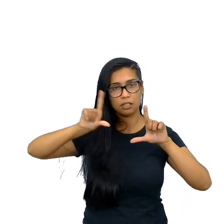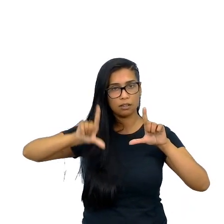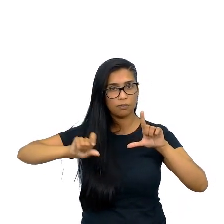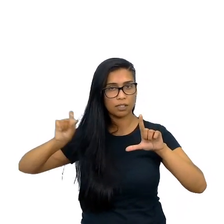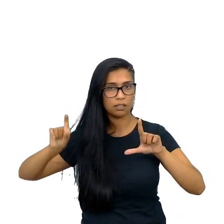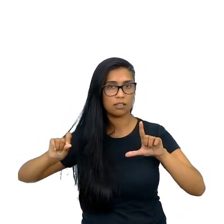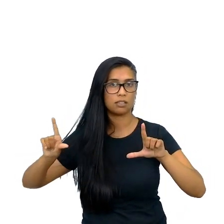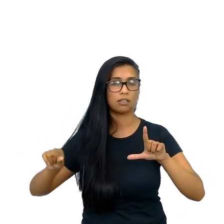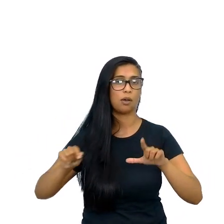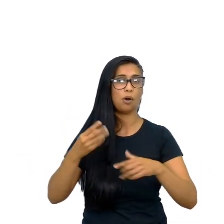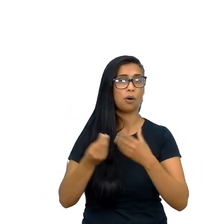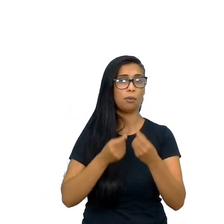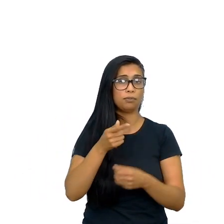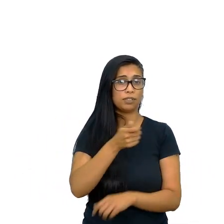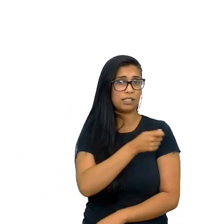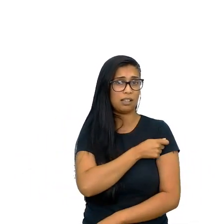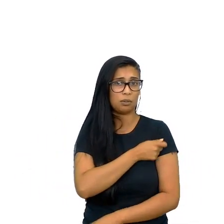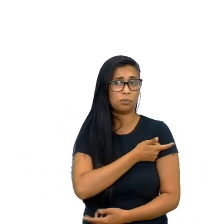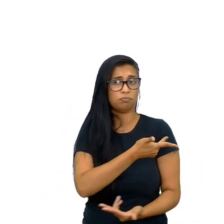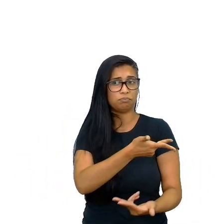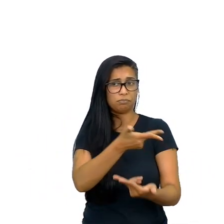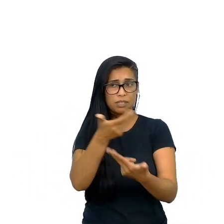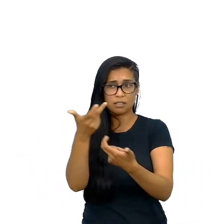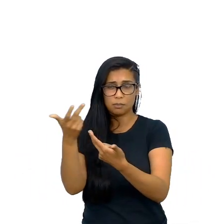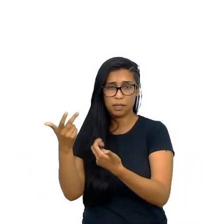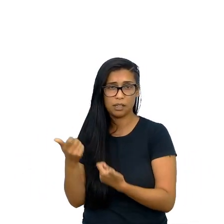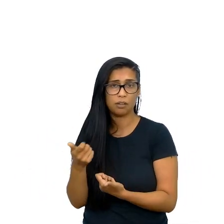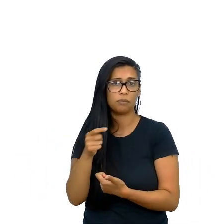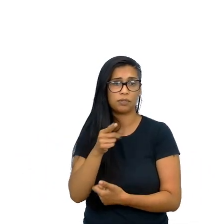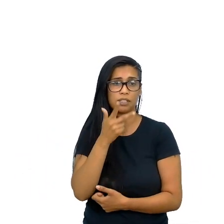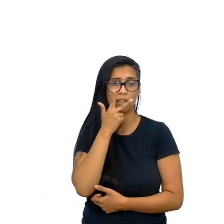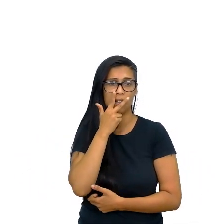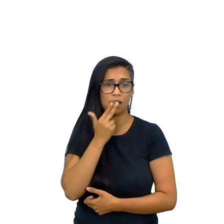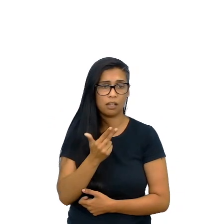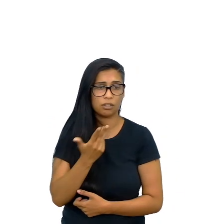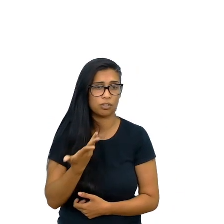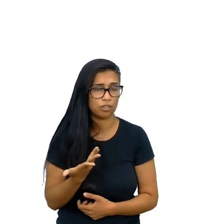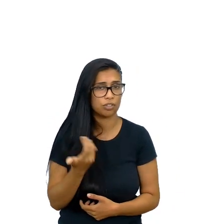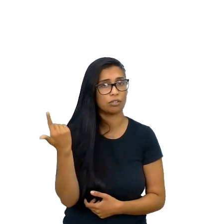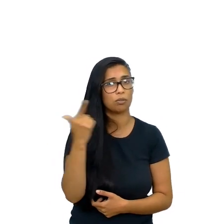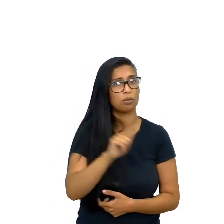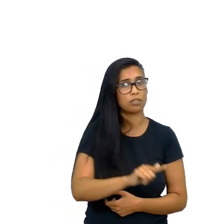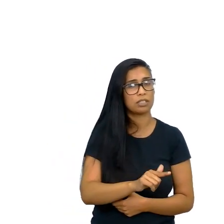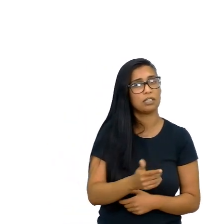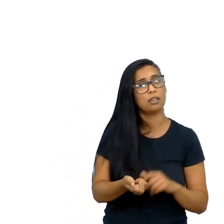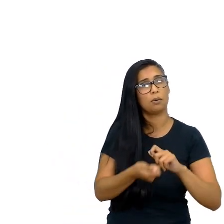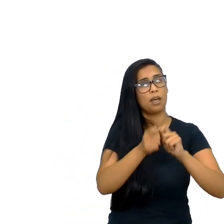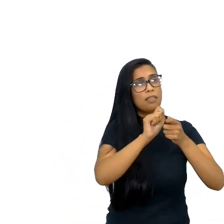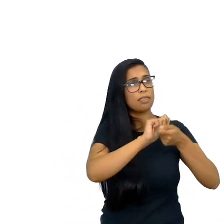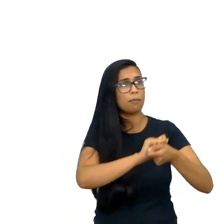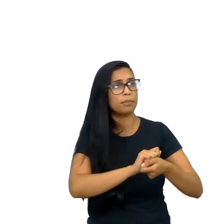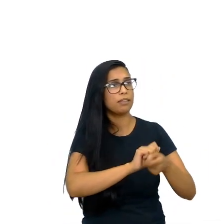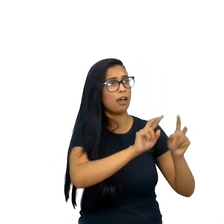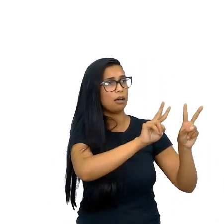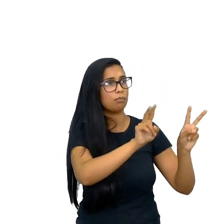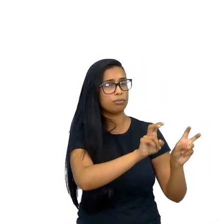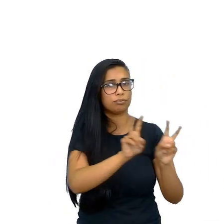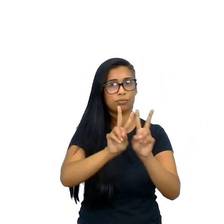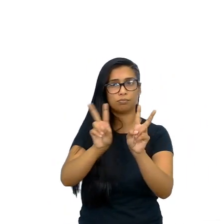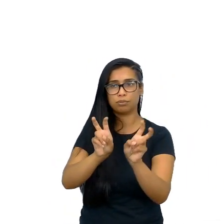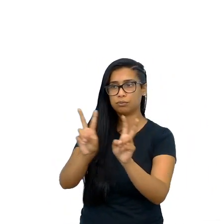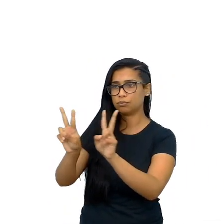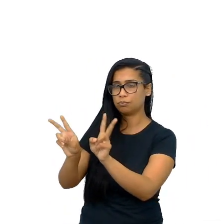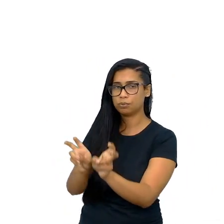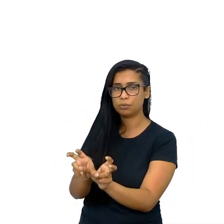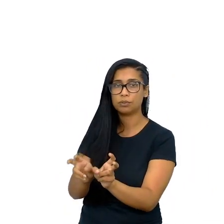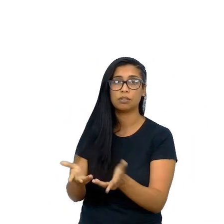esse texto ele identifica o tema, se localiza os elementos constitutivos, tais como remetente, nós estamos falando daquela carta, né,